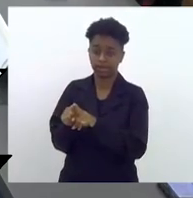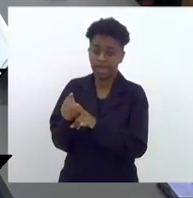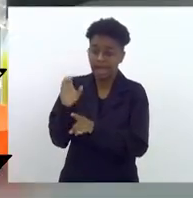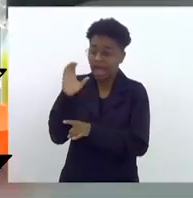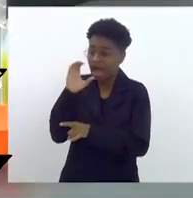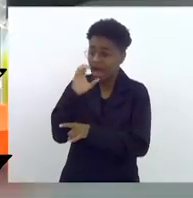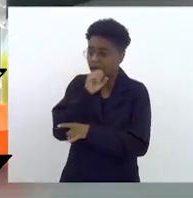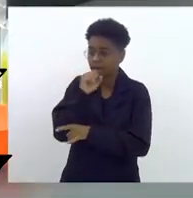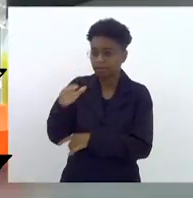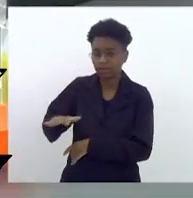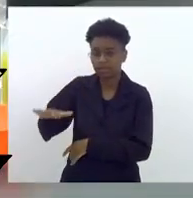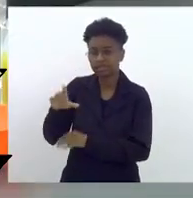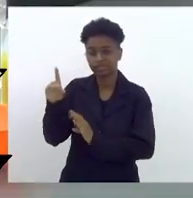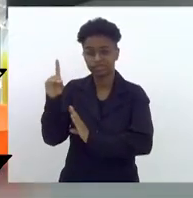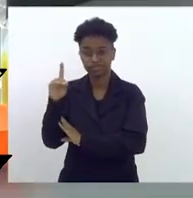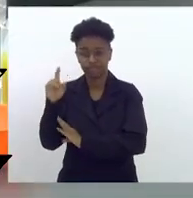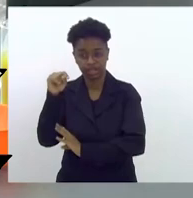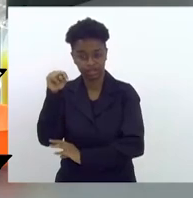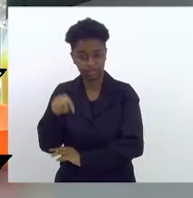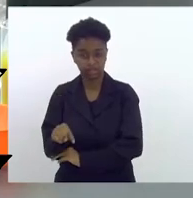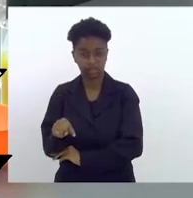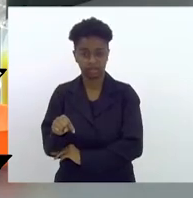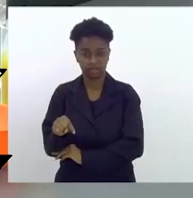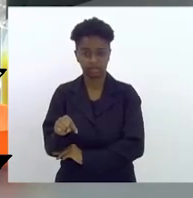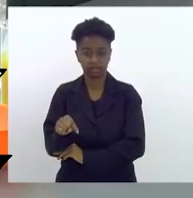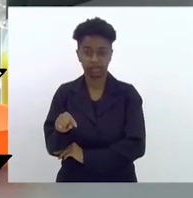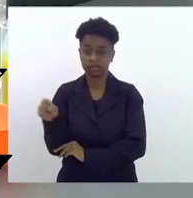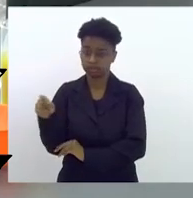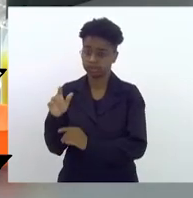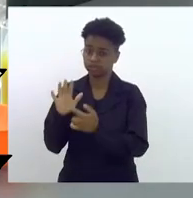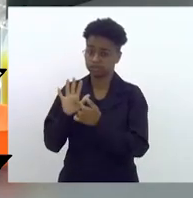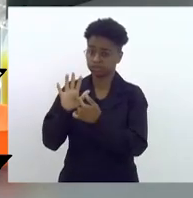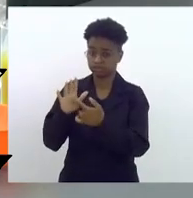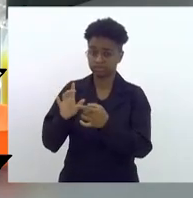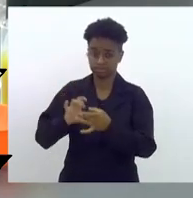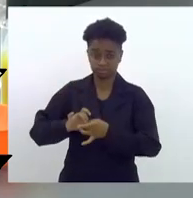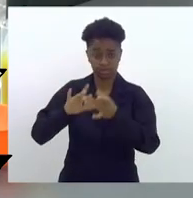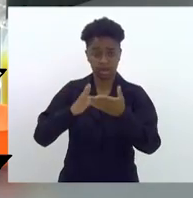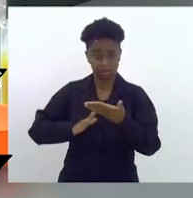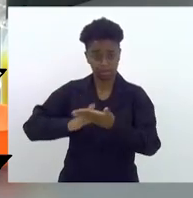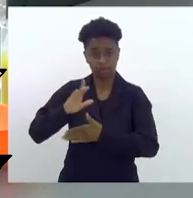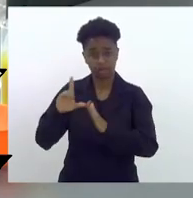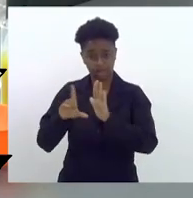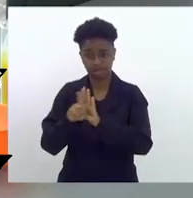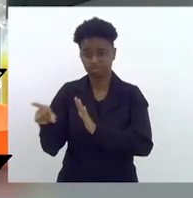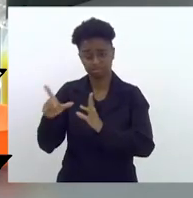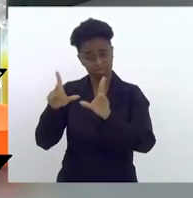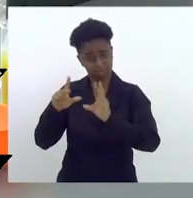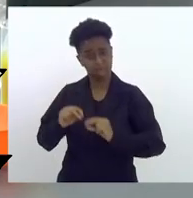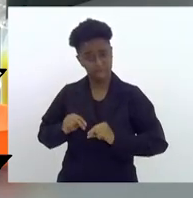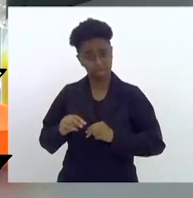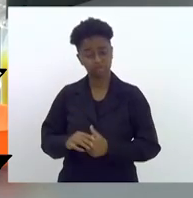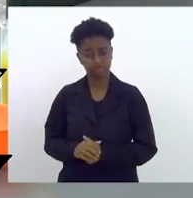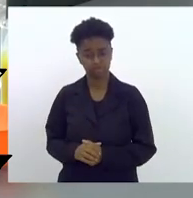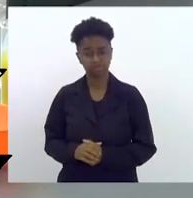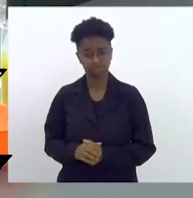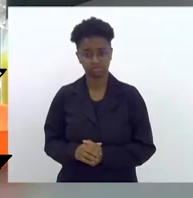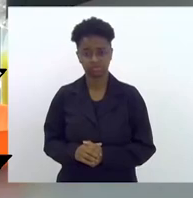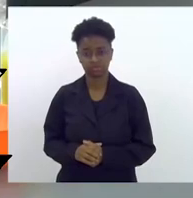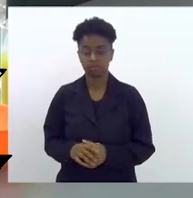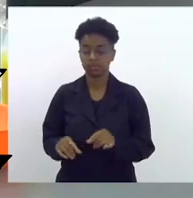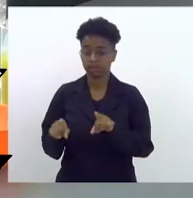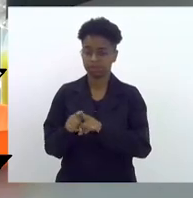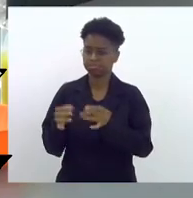da direita conservadora dessa casa deixou aprovar lei vossa excelência tem tudo mérito disso inclusive com toda